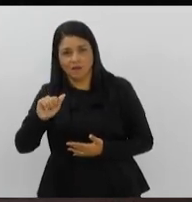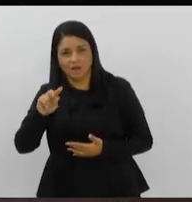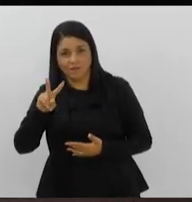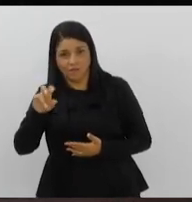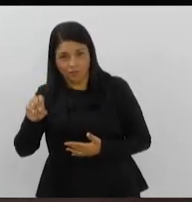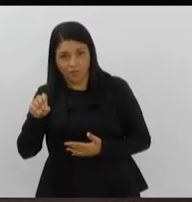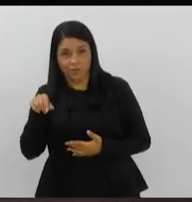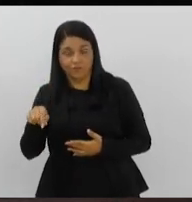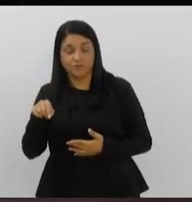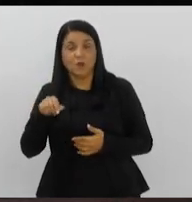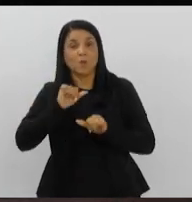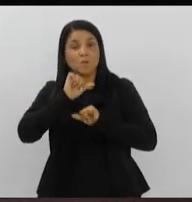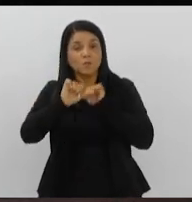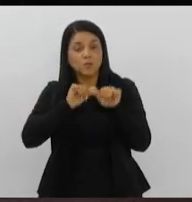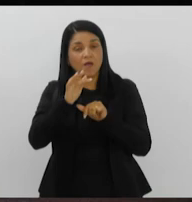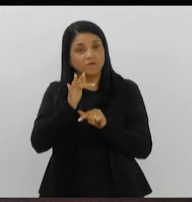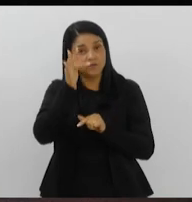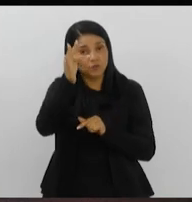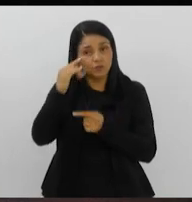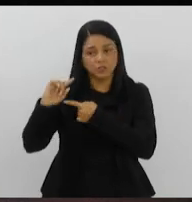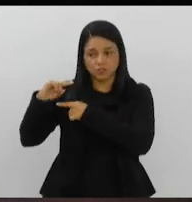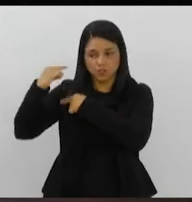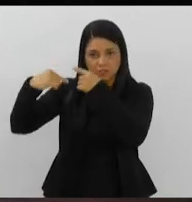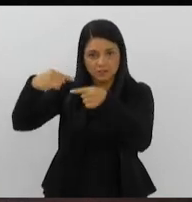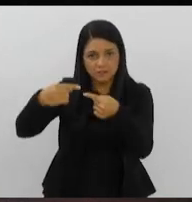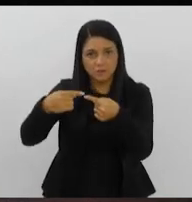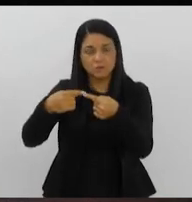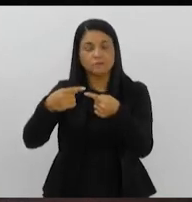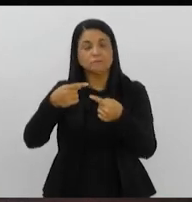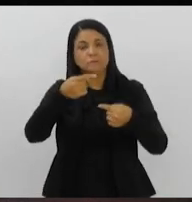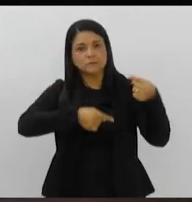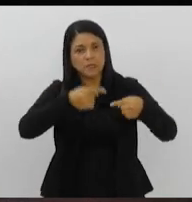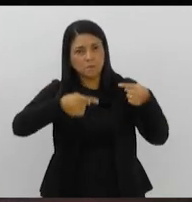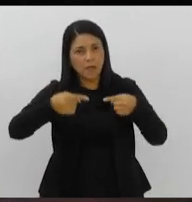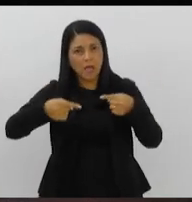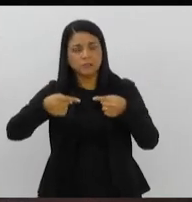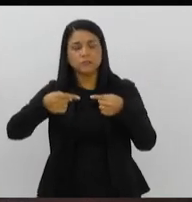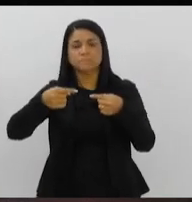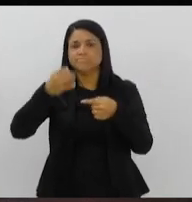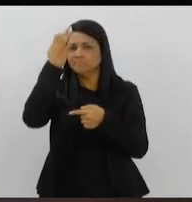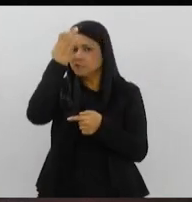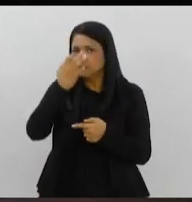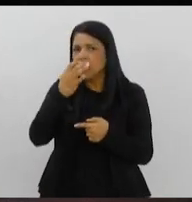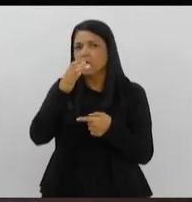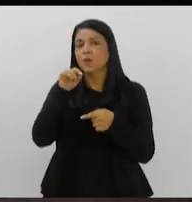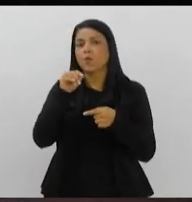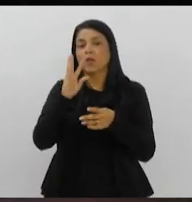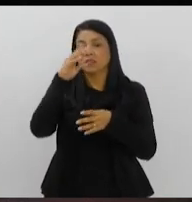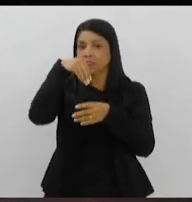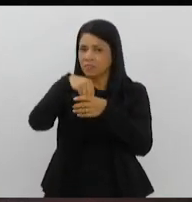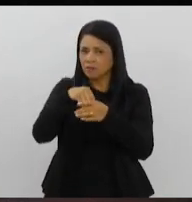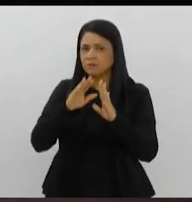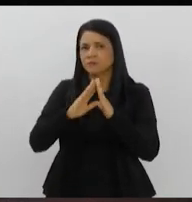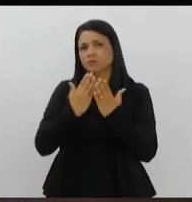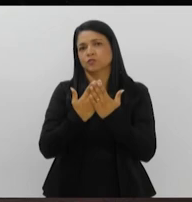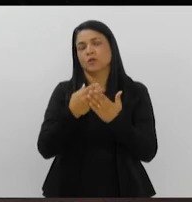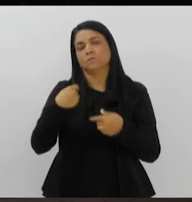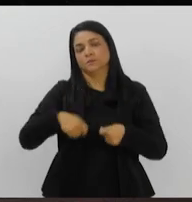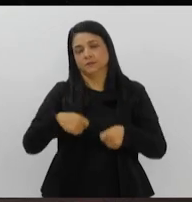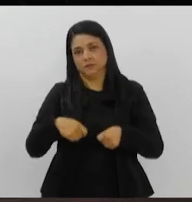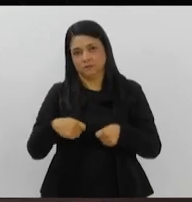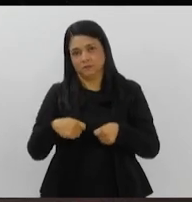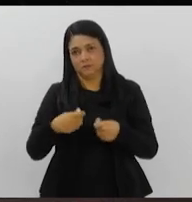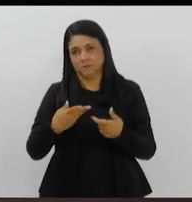mudar as futuras gerações, fazer um debate sério, é também colocar na escola. Então, o meu voto